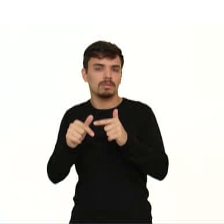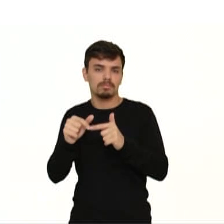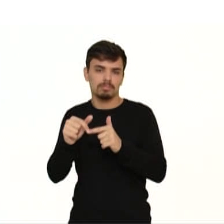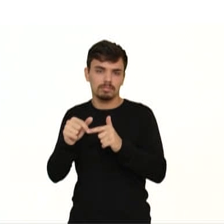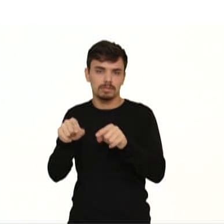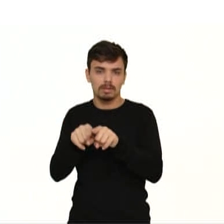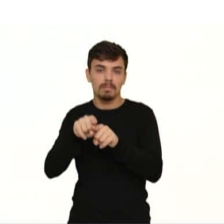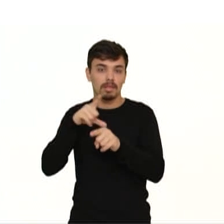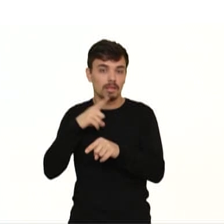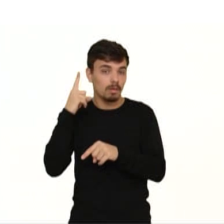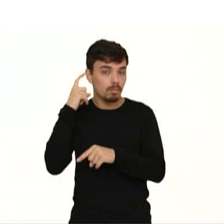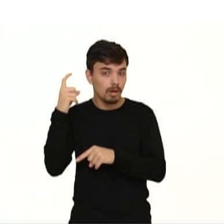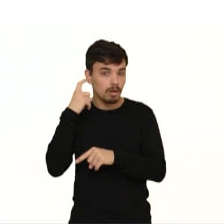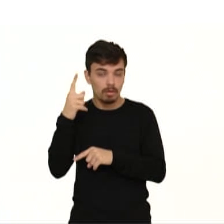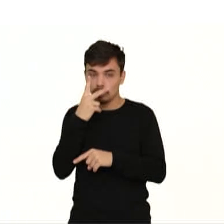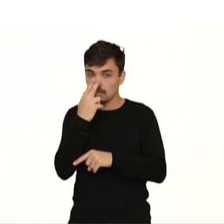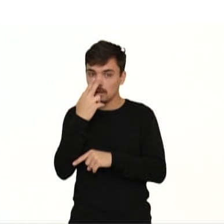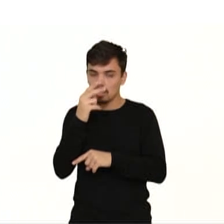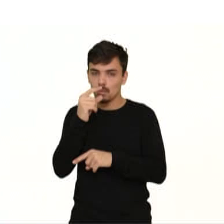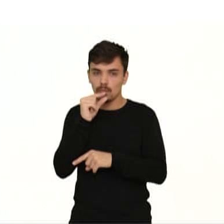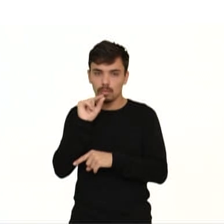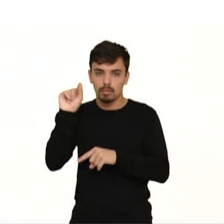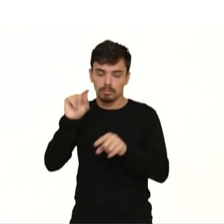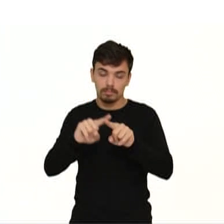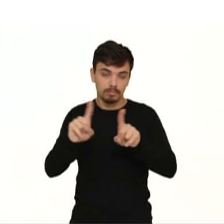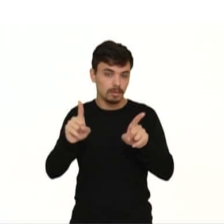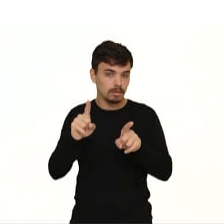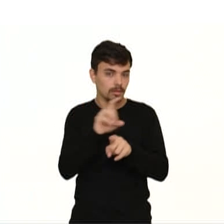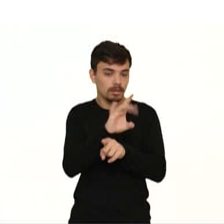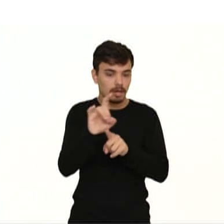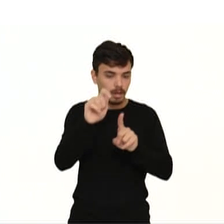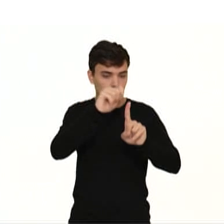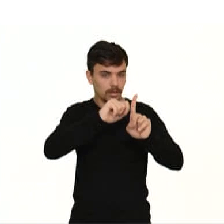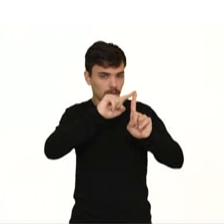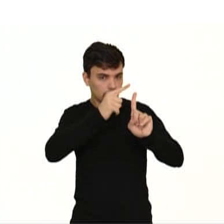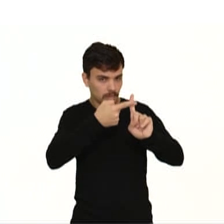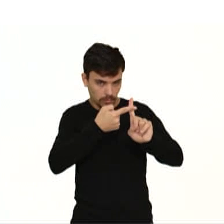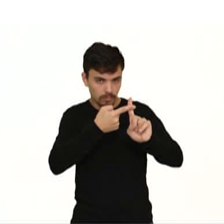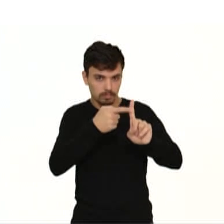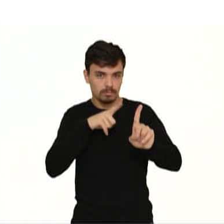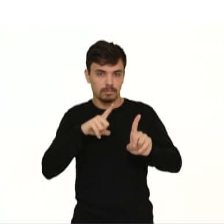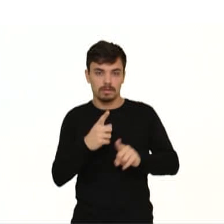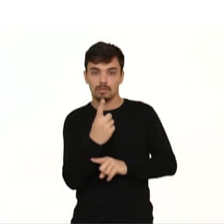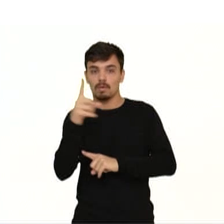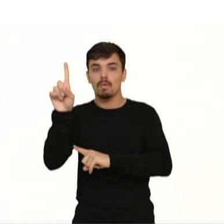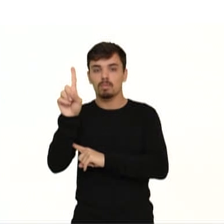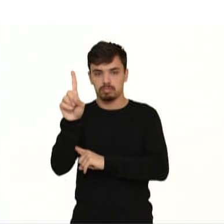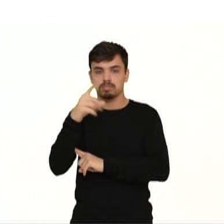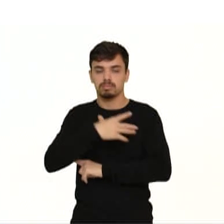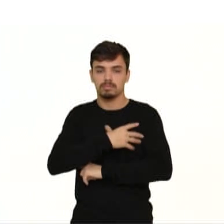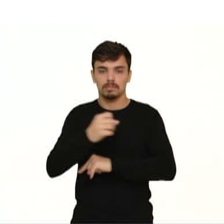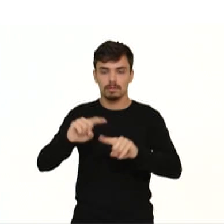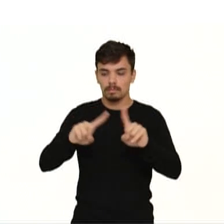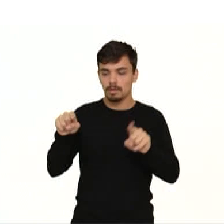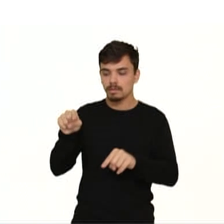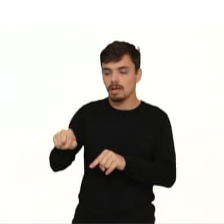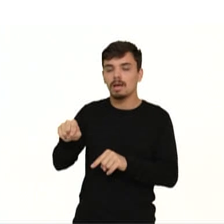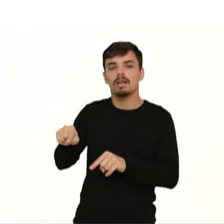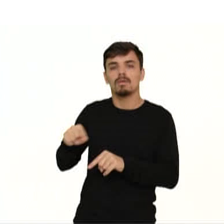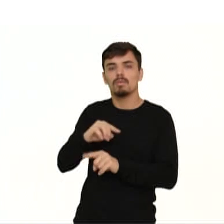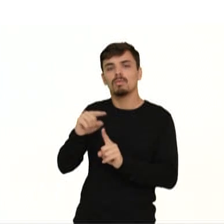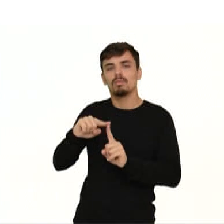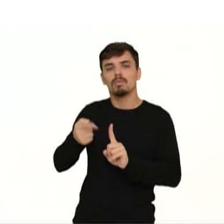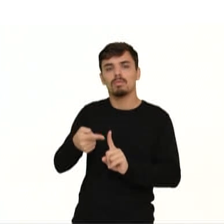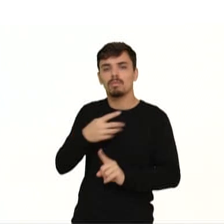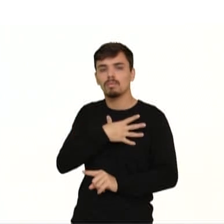e emite um som semelhante a um assobio. A cada gestação, gera um único filhote. A cria é deixada em uma árvore à noite e